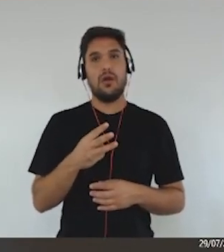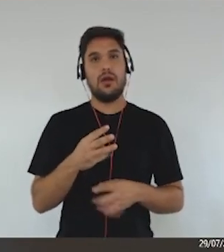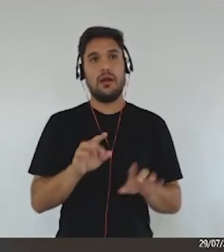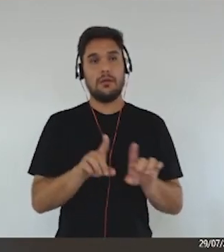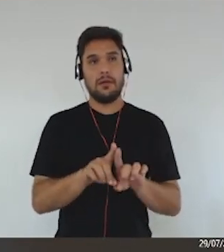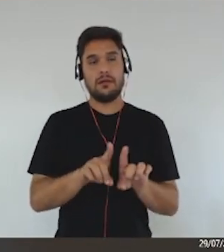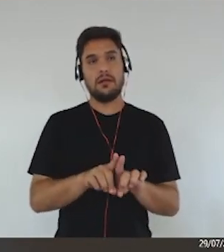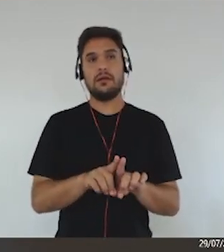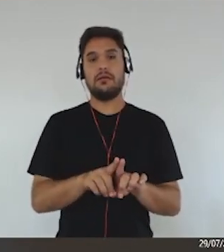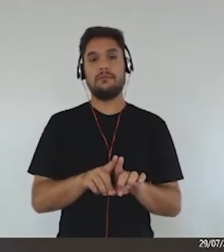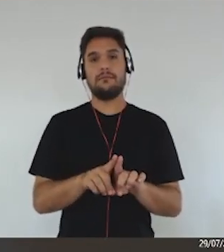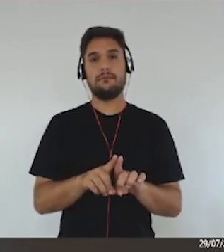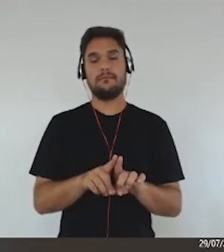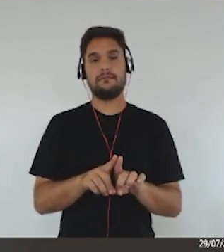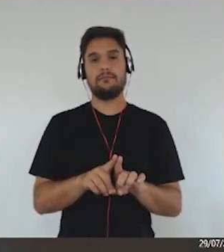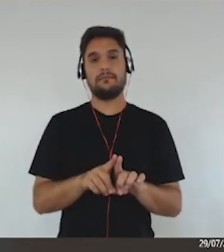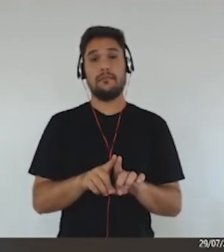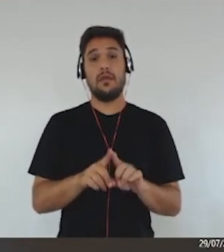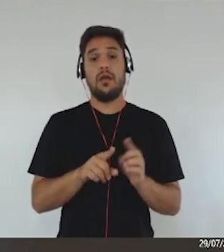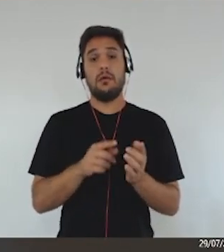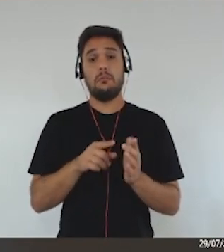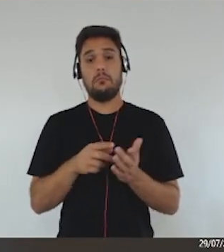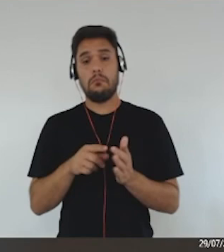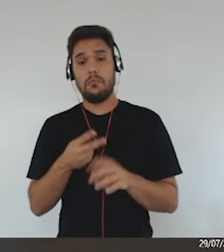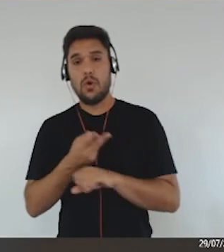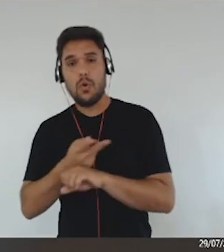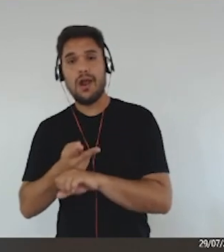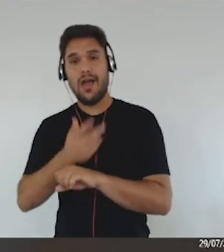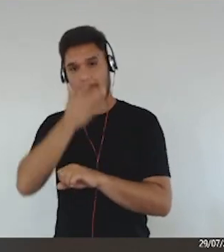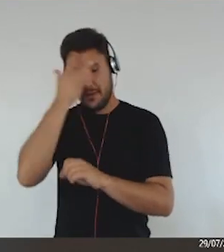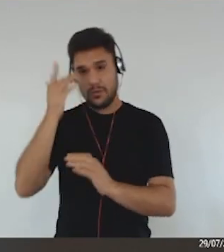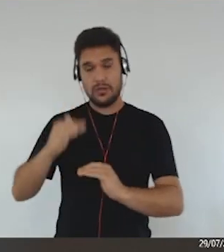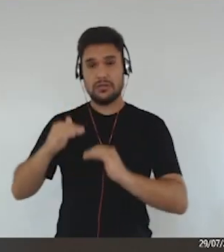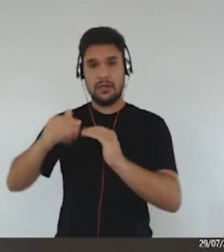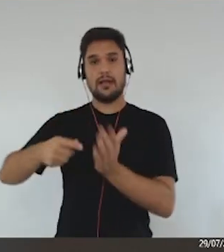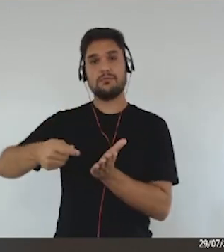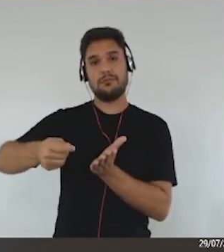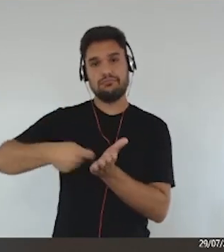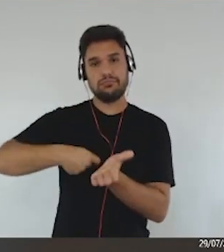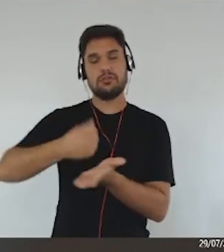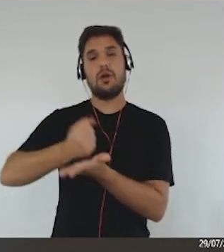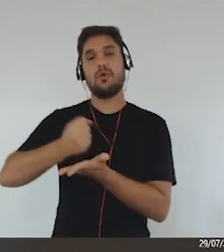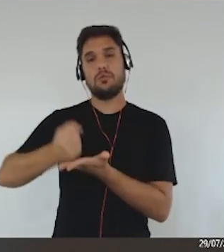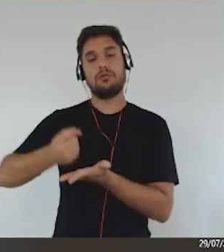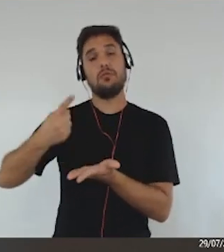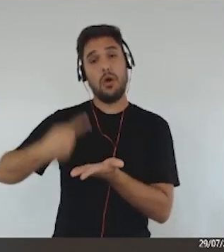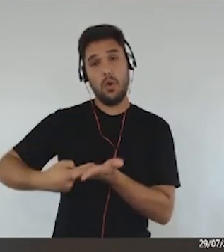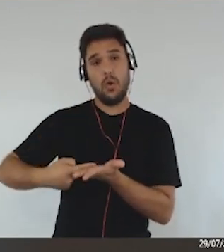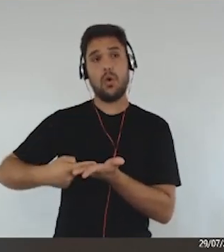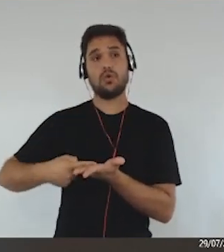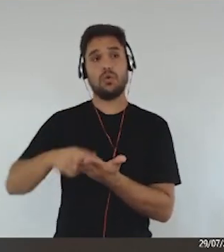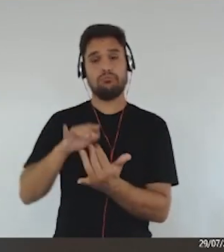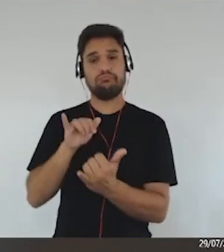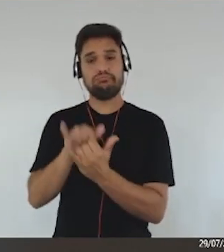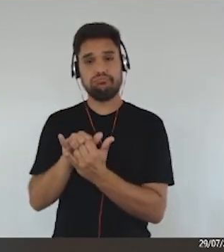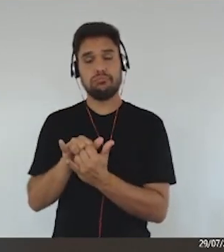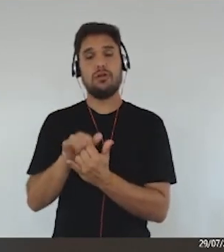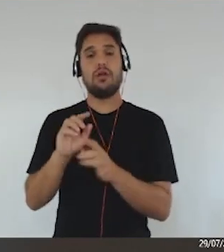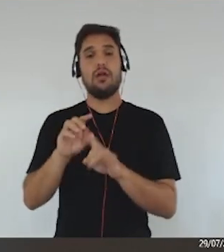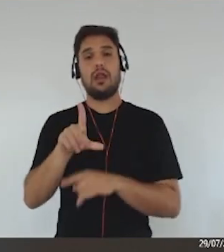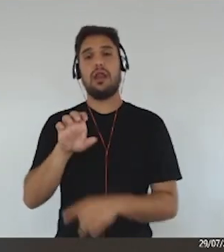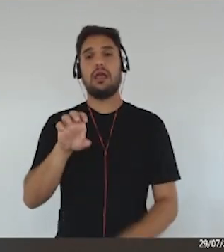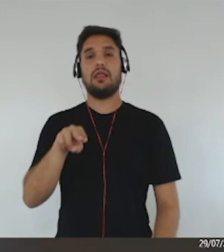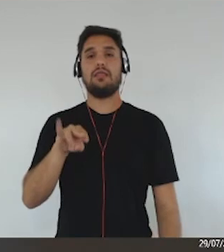buscar as autoridades para celebrar ou propor um acordo de leniência, agora, a partir